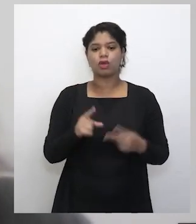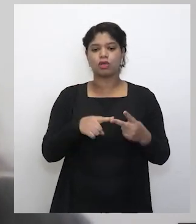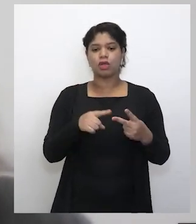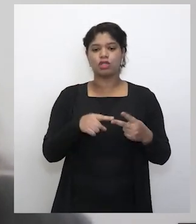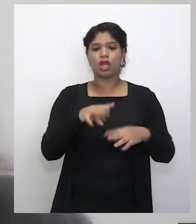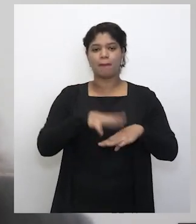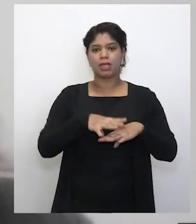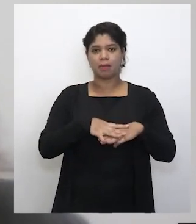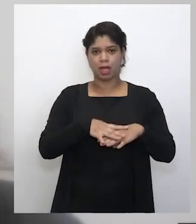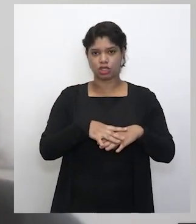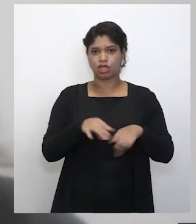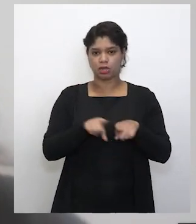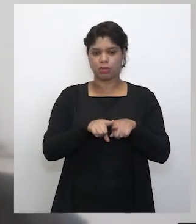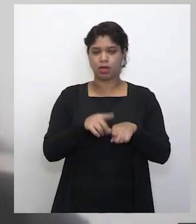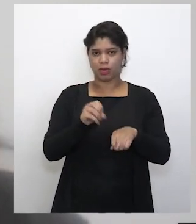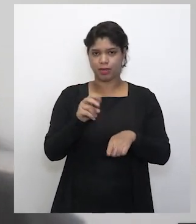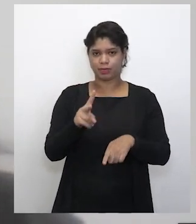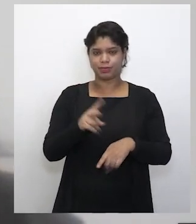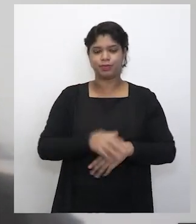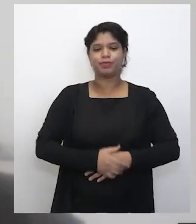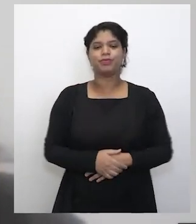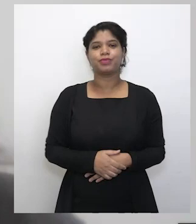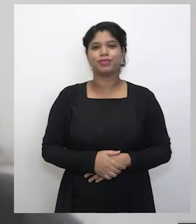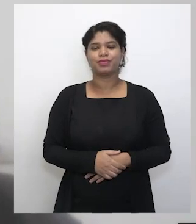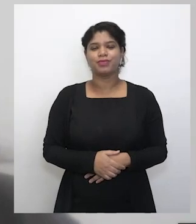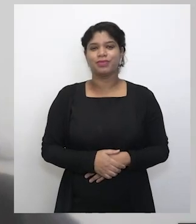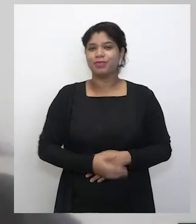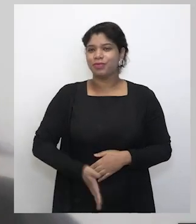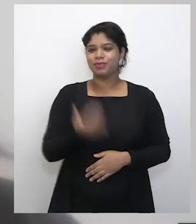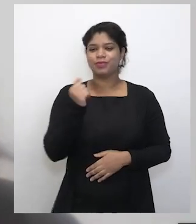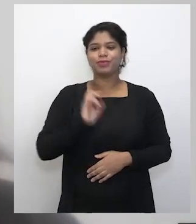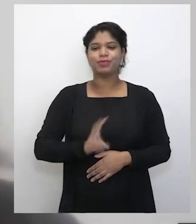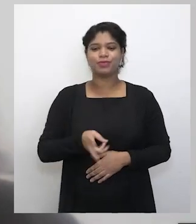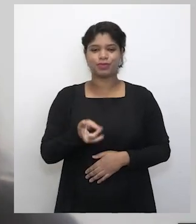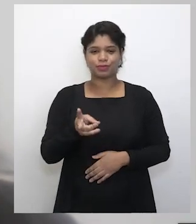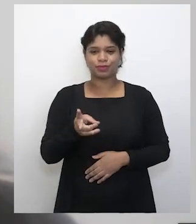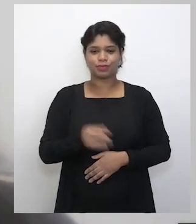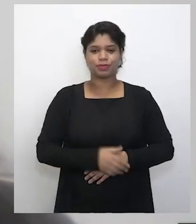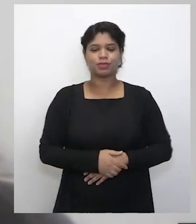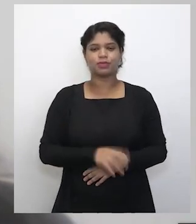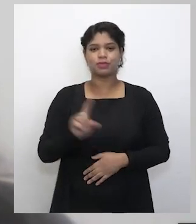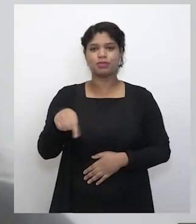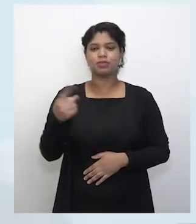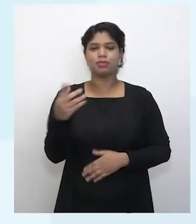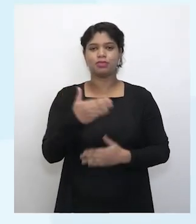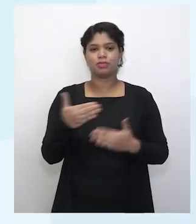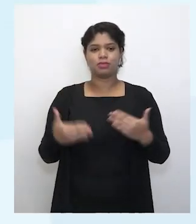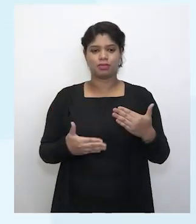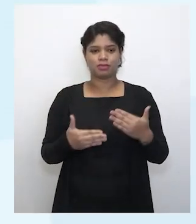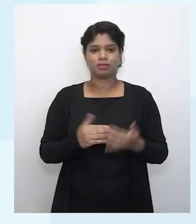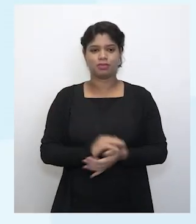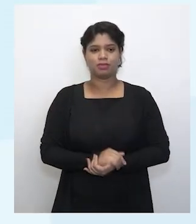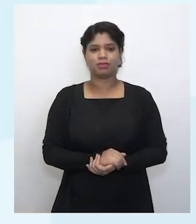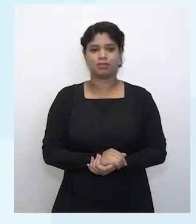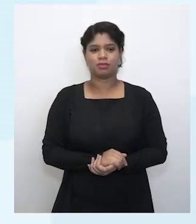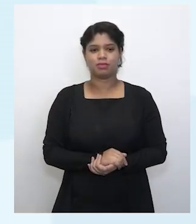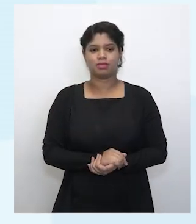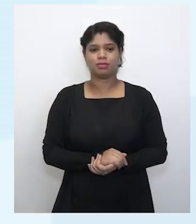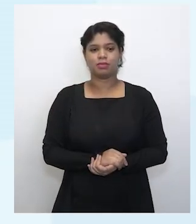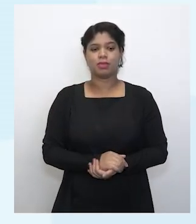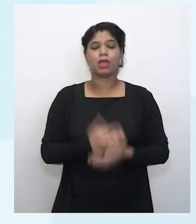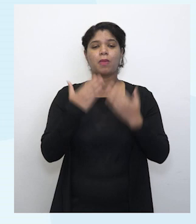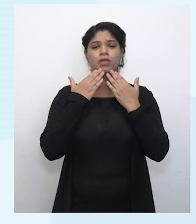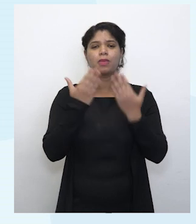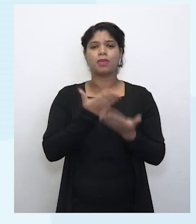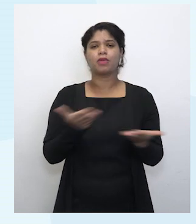de matemática. E vamos continuar, então. O próximo slide, por favor. Eu vou apresentar